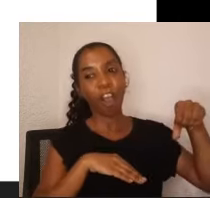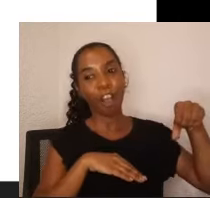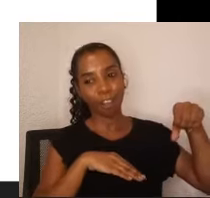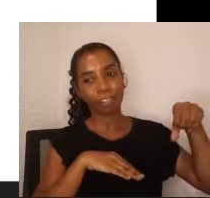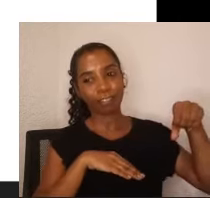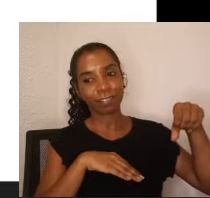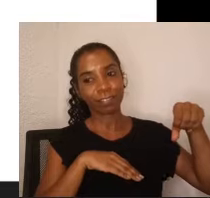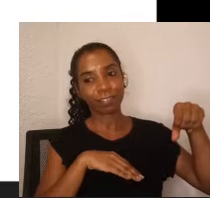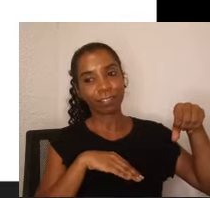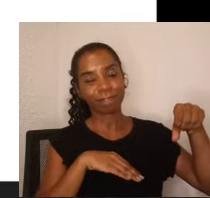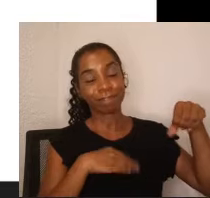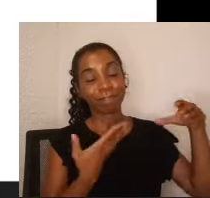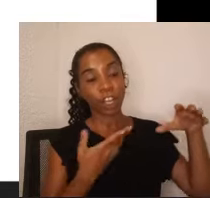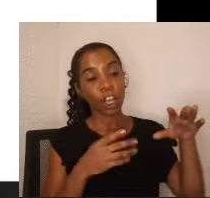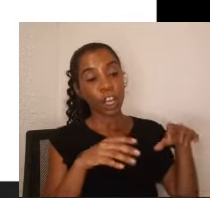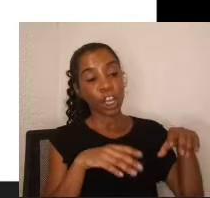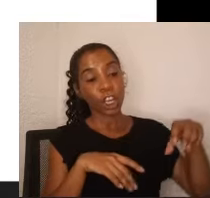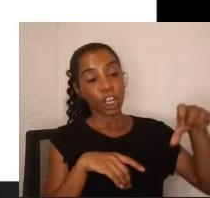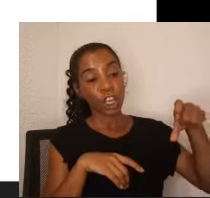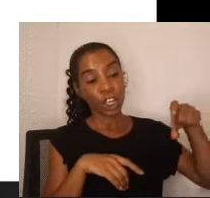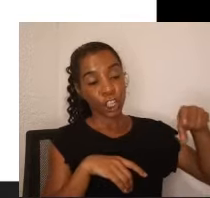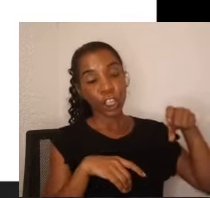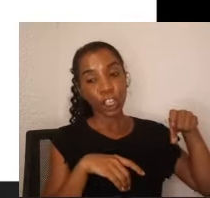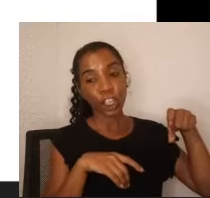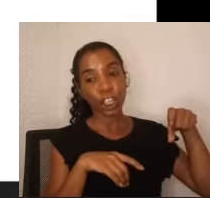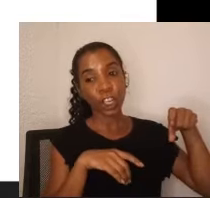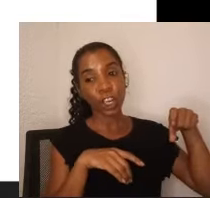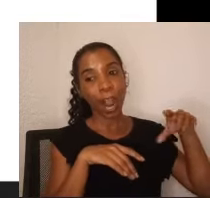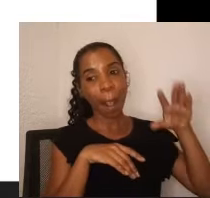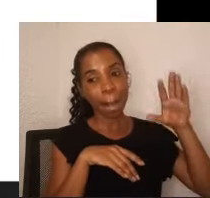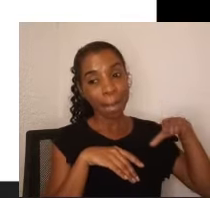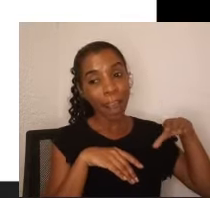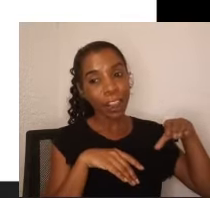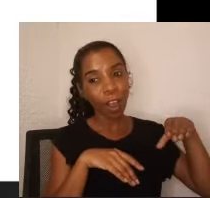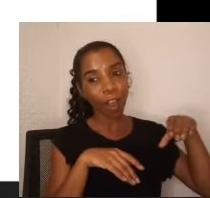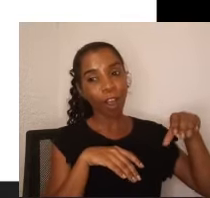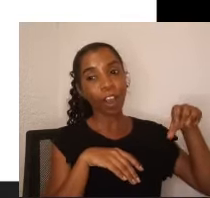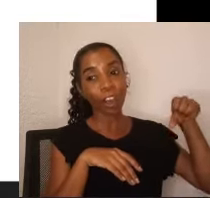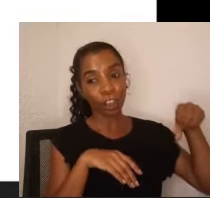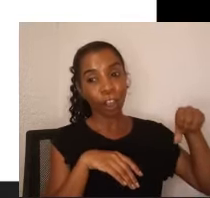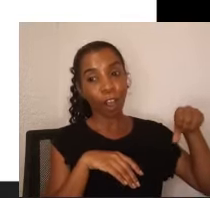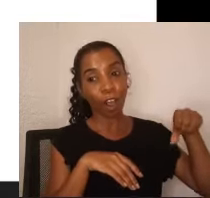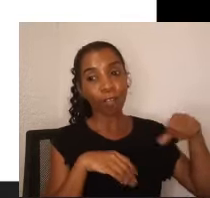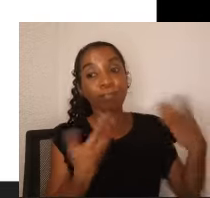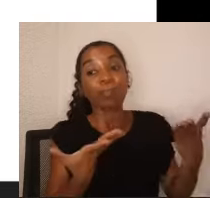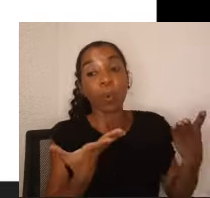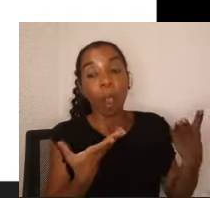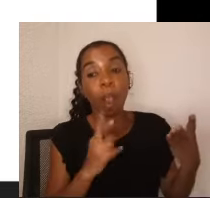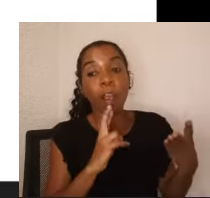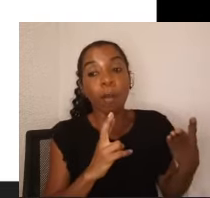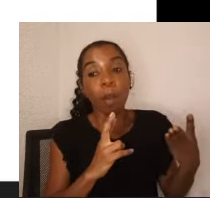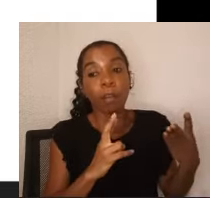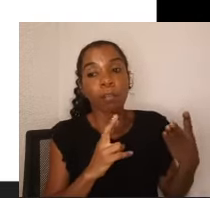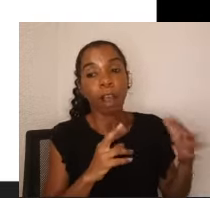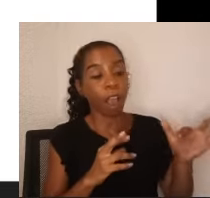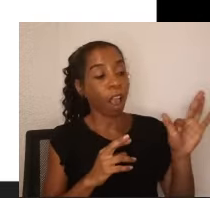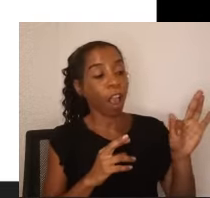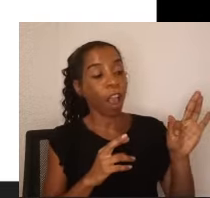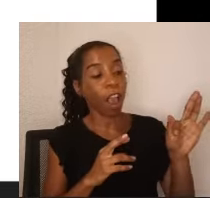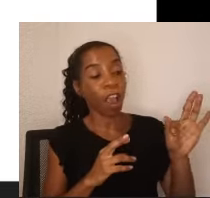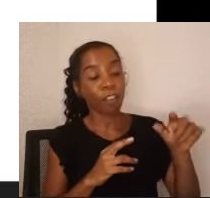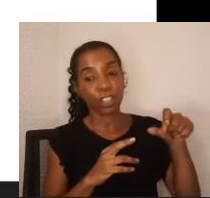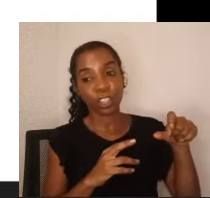Quando x é menor do que 9, quanto vale o f de x? O f de x vale, para x